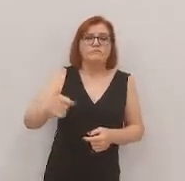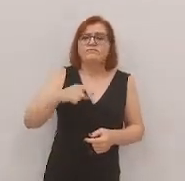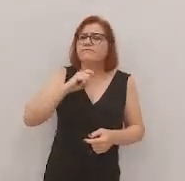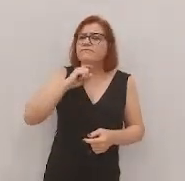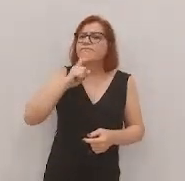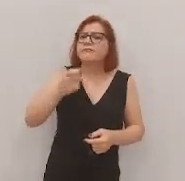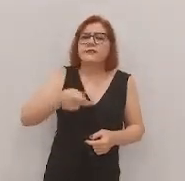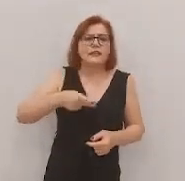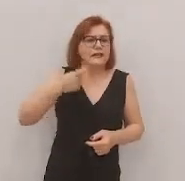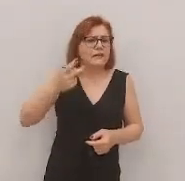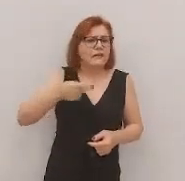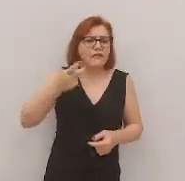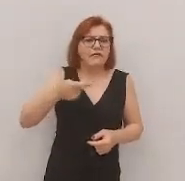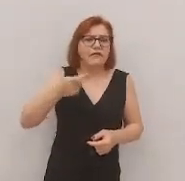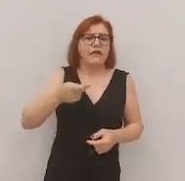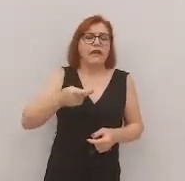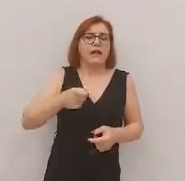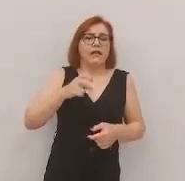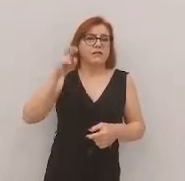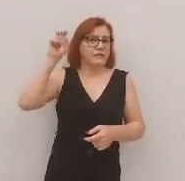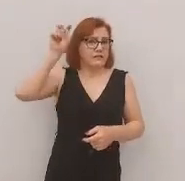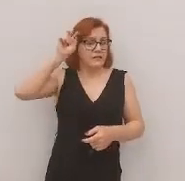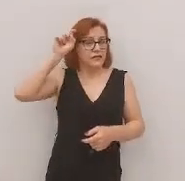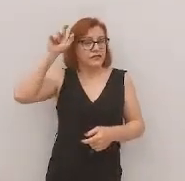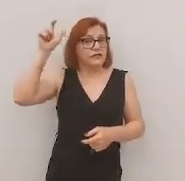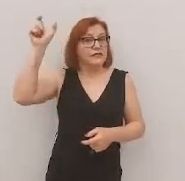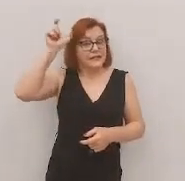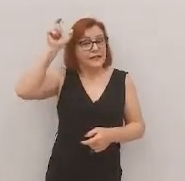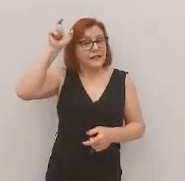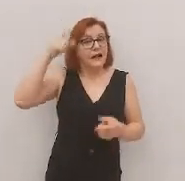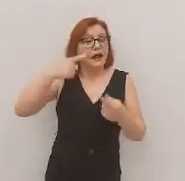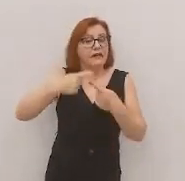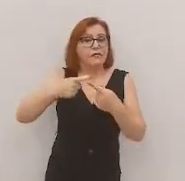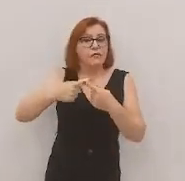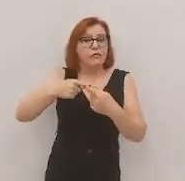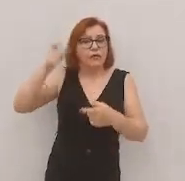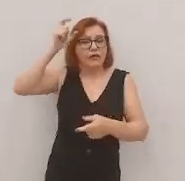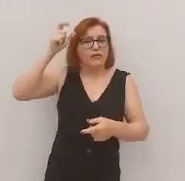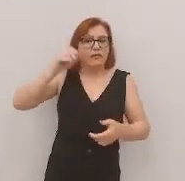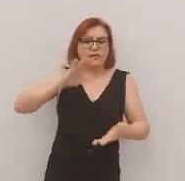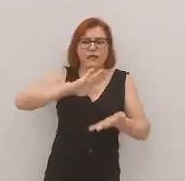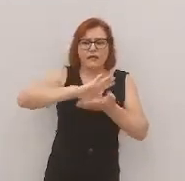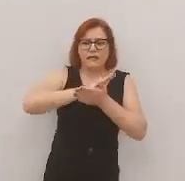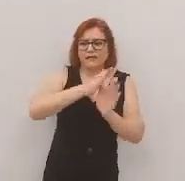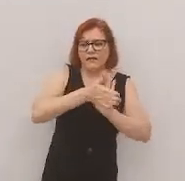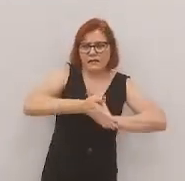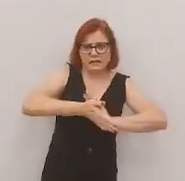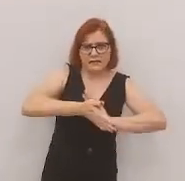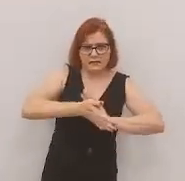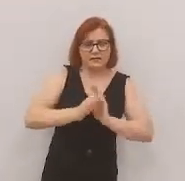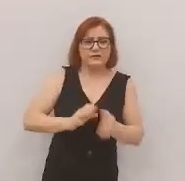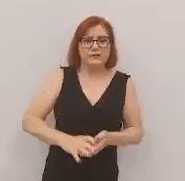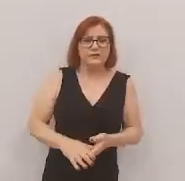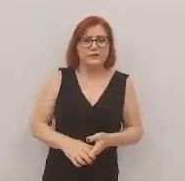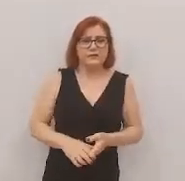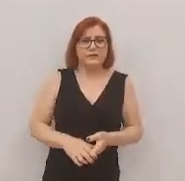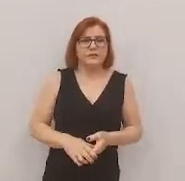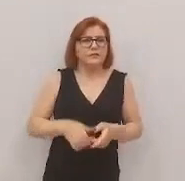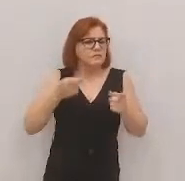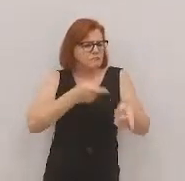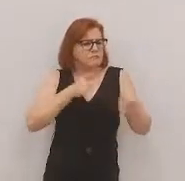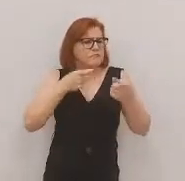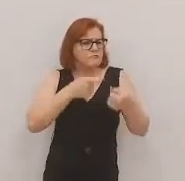ser tirado da história. Senhor Jesus, esse causador,